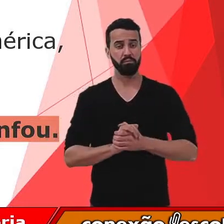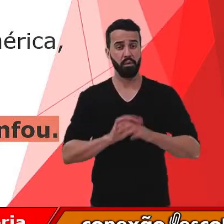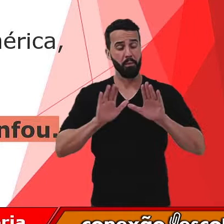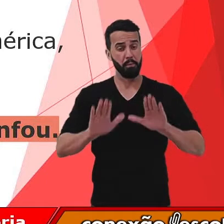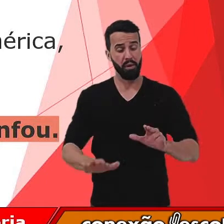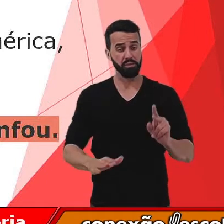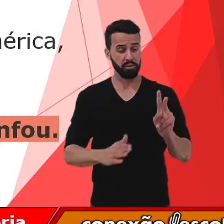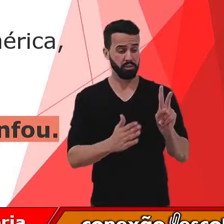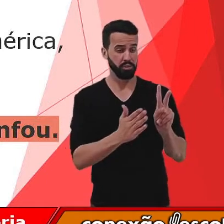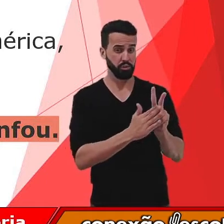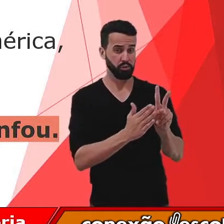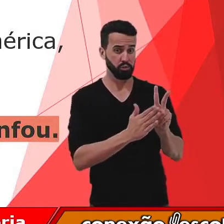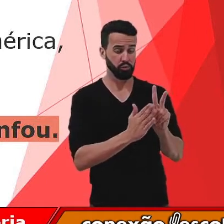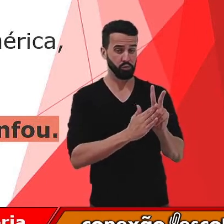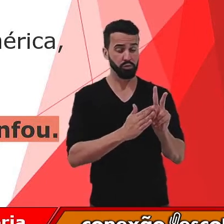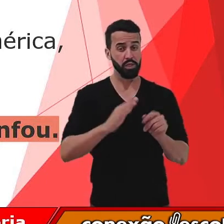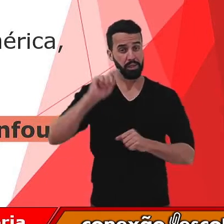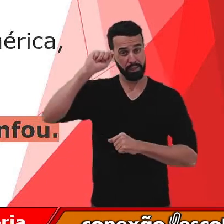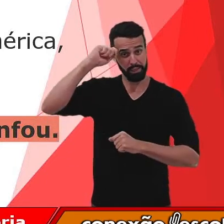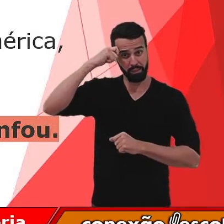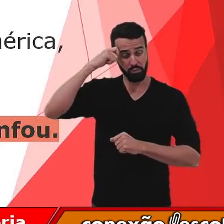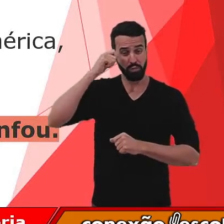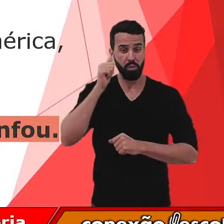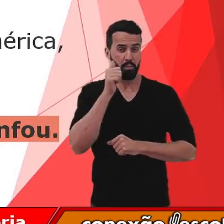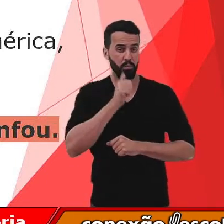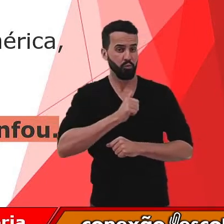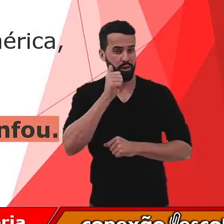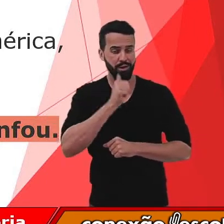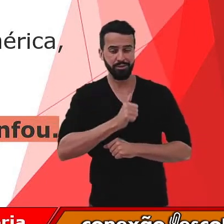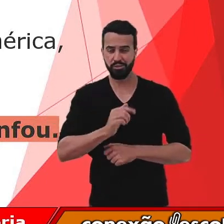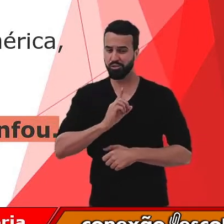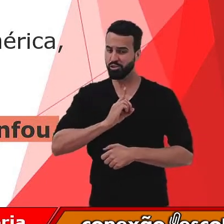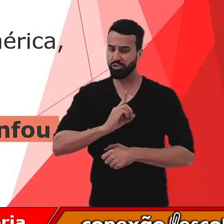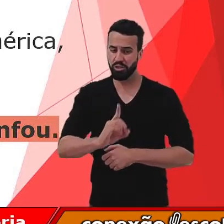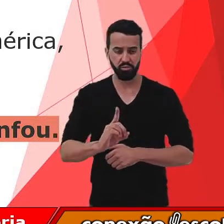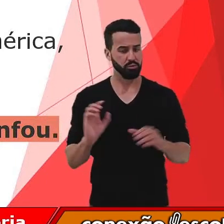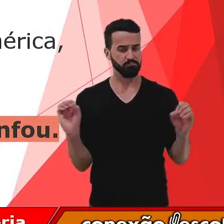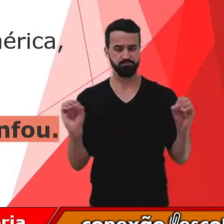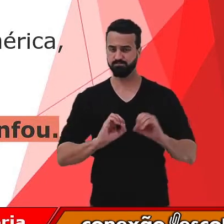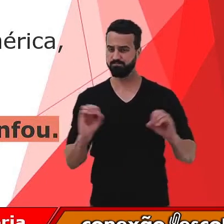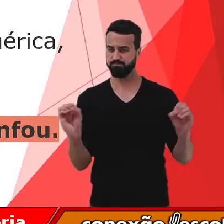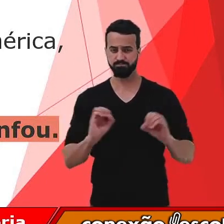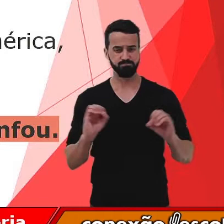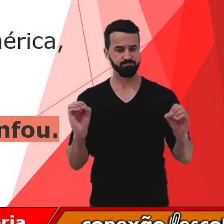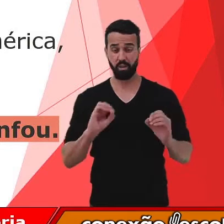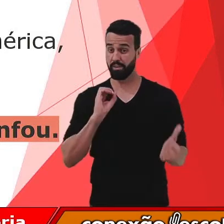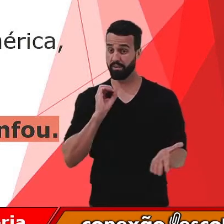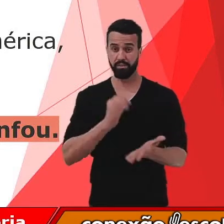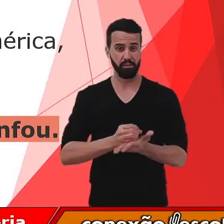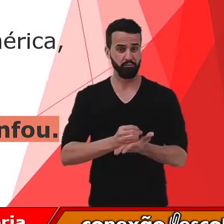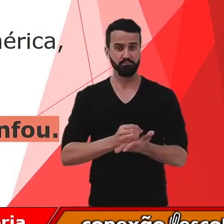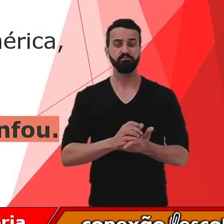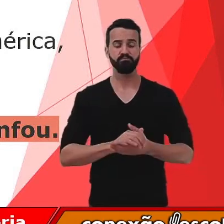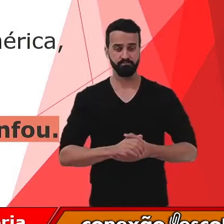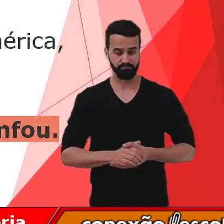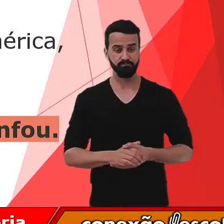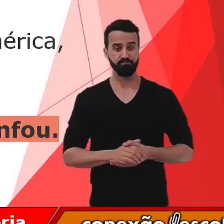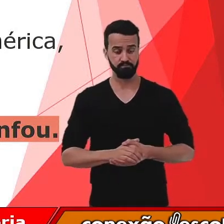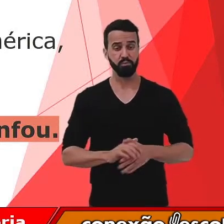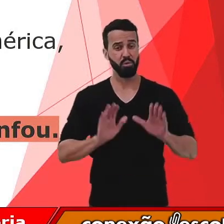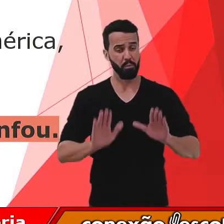índios, negros e mulheres sem direitos constitucionais. Mas mesmo